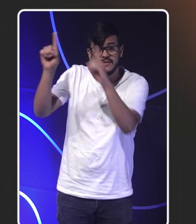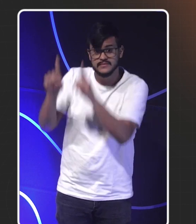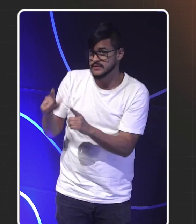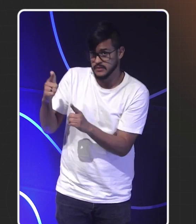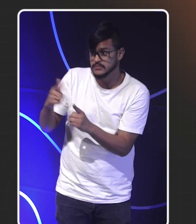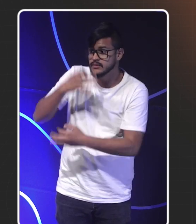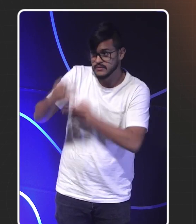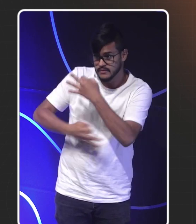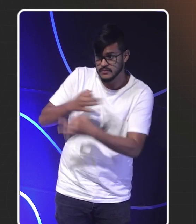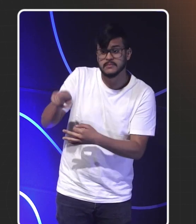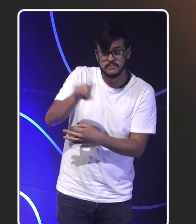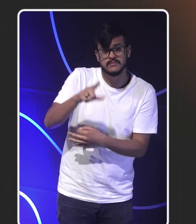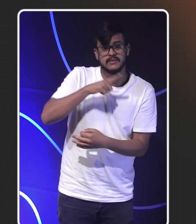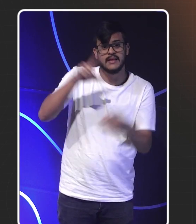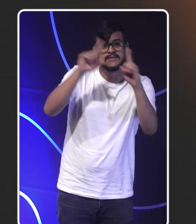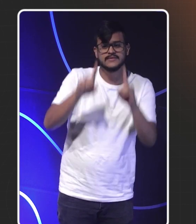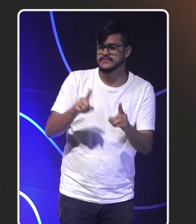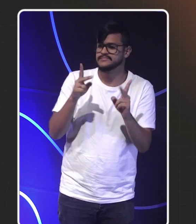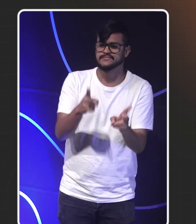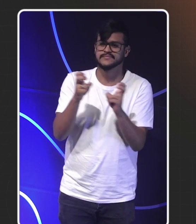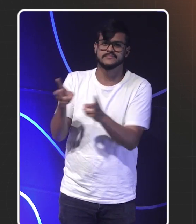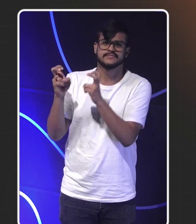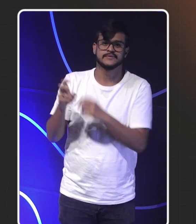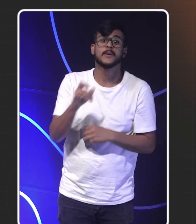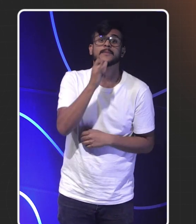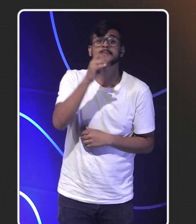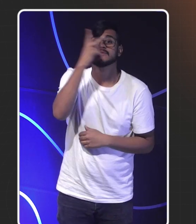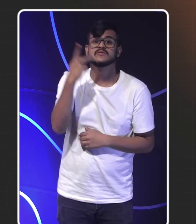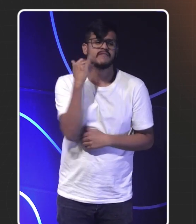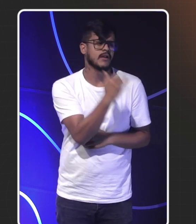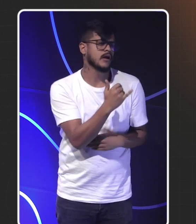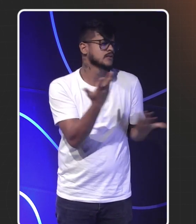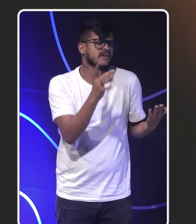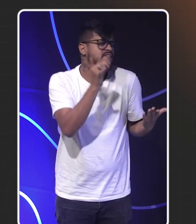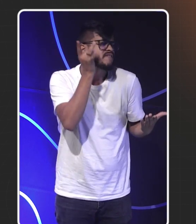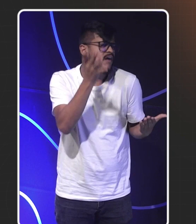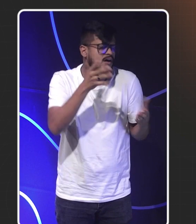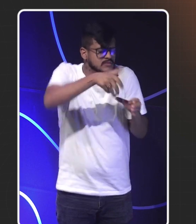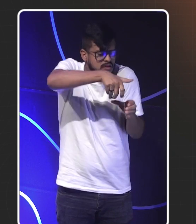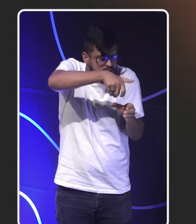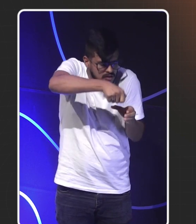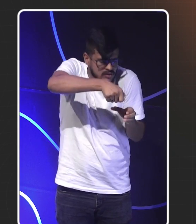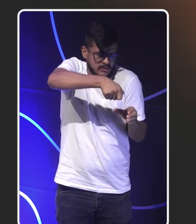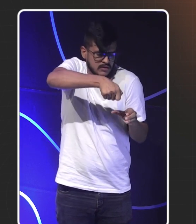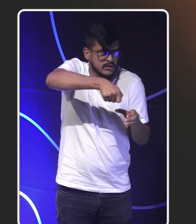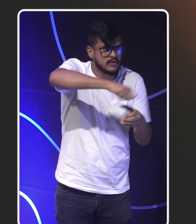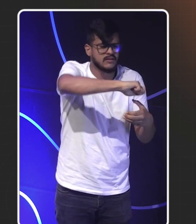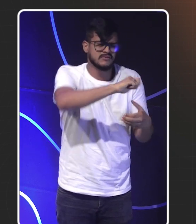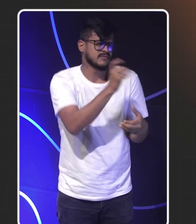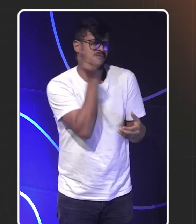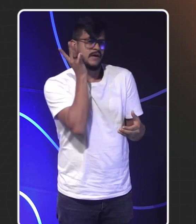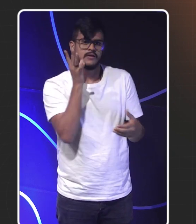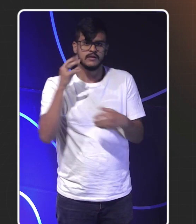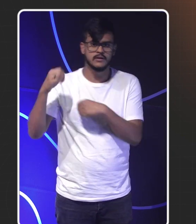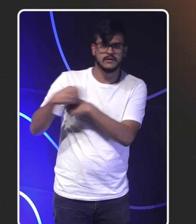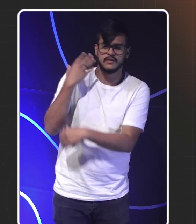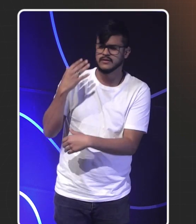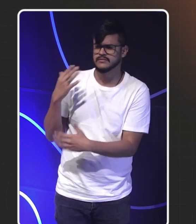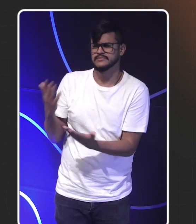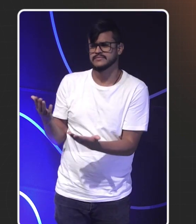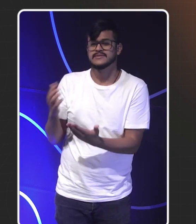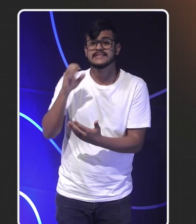Tipo, tinha comentários do tipo, aperta a tampinha e tosse não sei o quê. A pessoa não tem muita força na mão, se